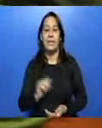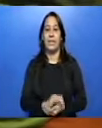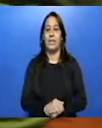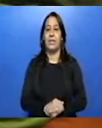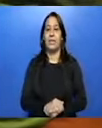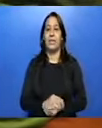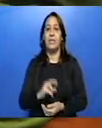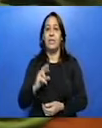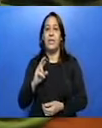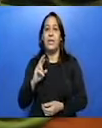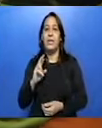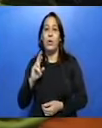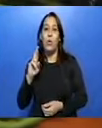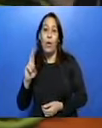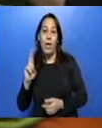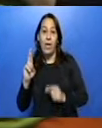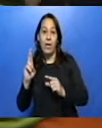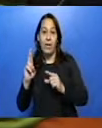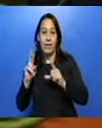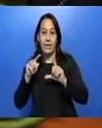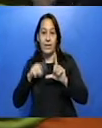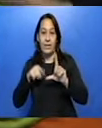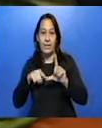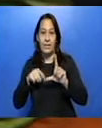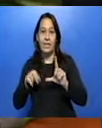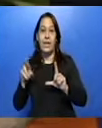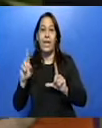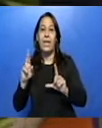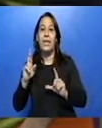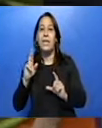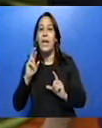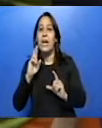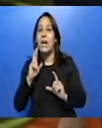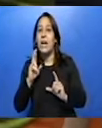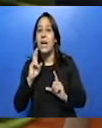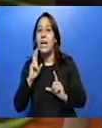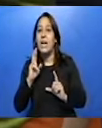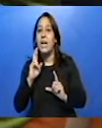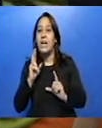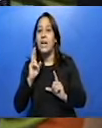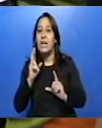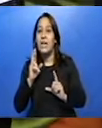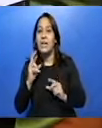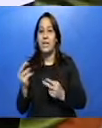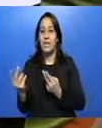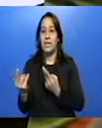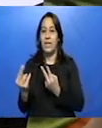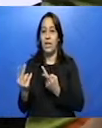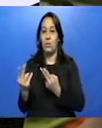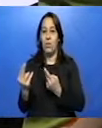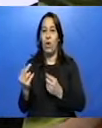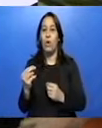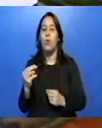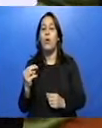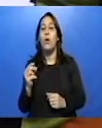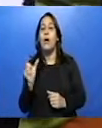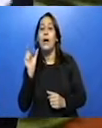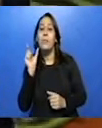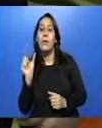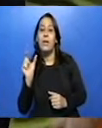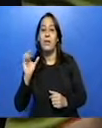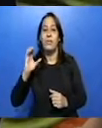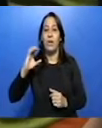r, estralou a língua. Tem o mesmo som que coruja e que cadeira,